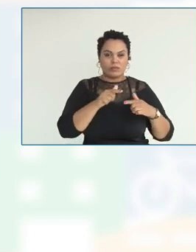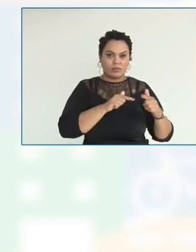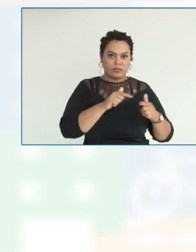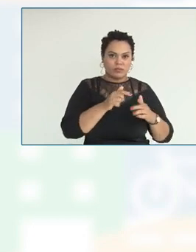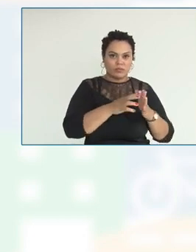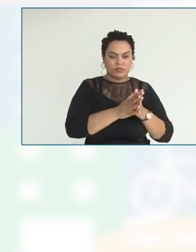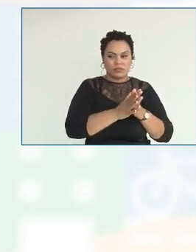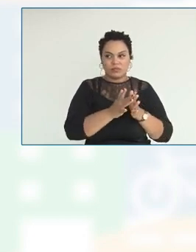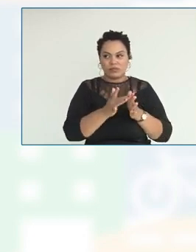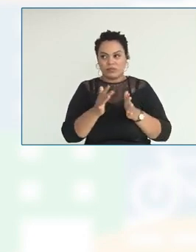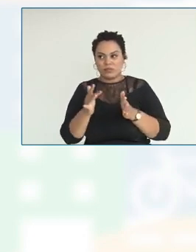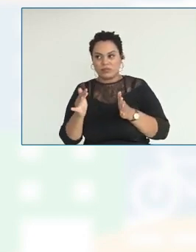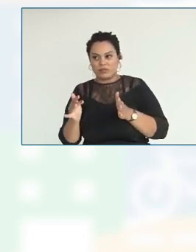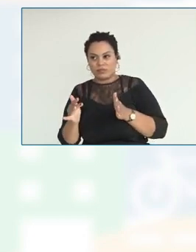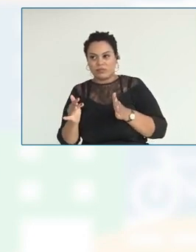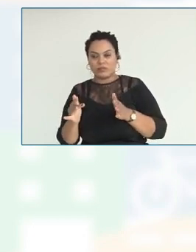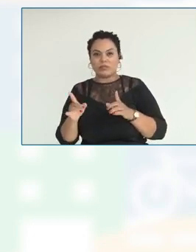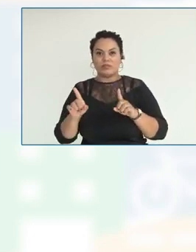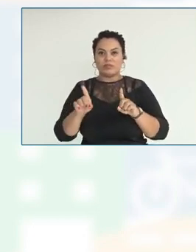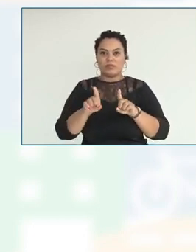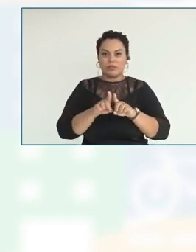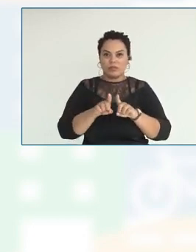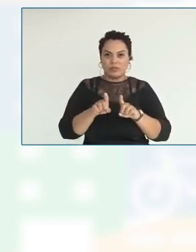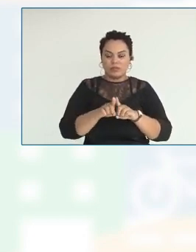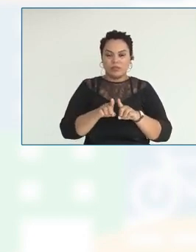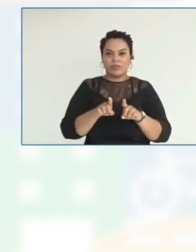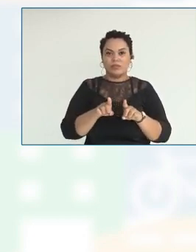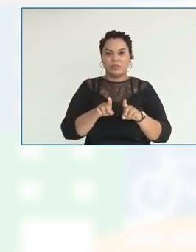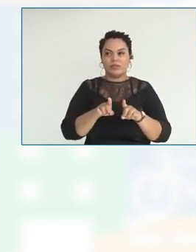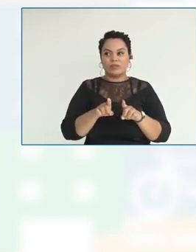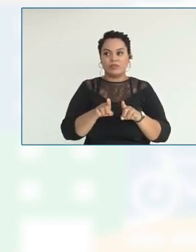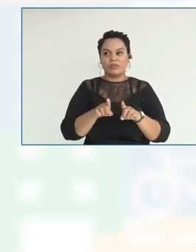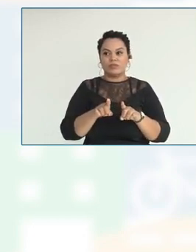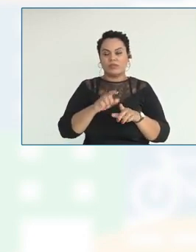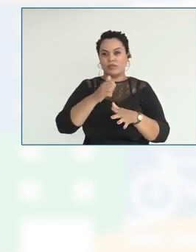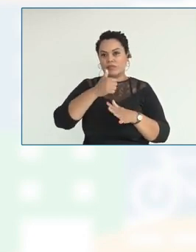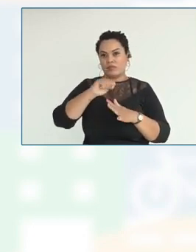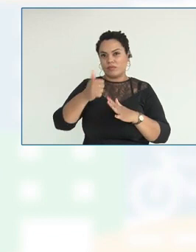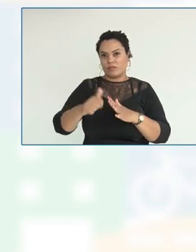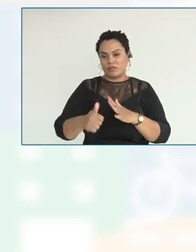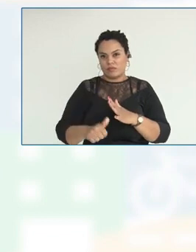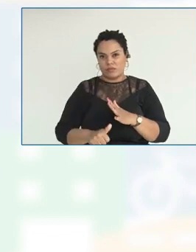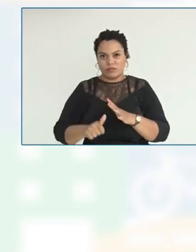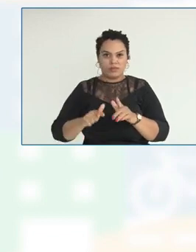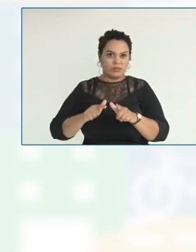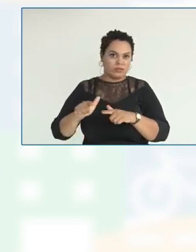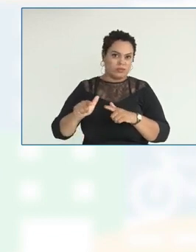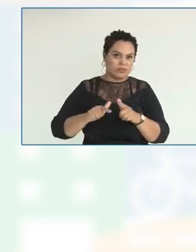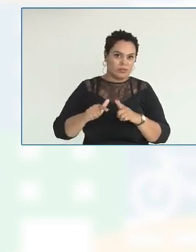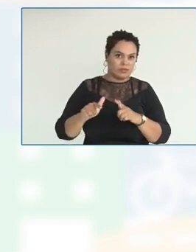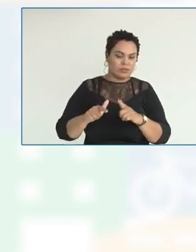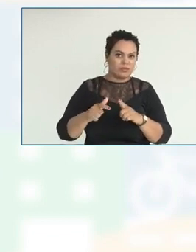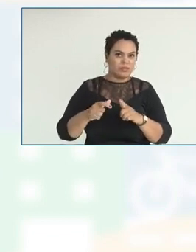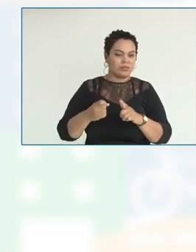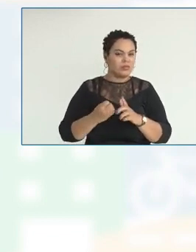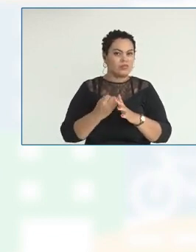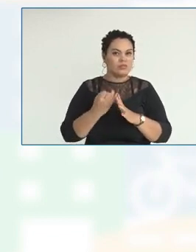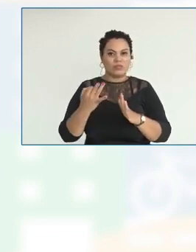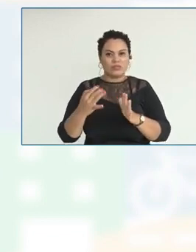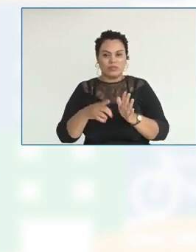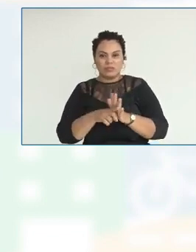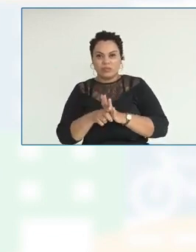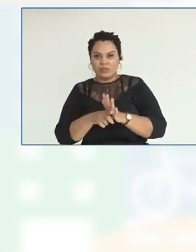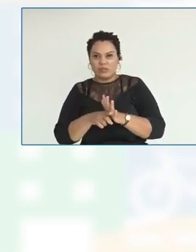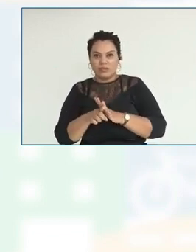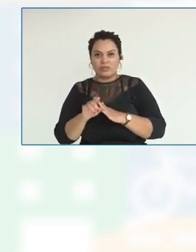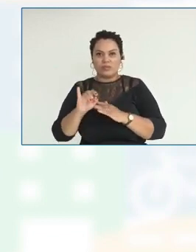gente faz, para avaliar essa produção, a gente avalia o número de investigações que nós fizemos no